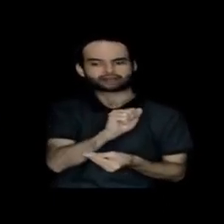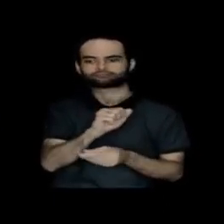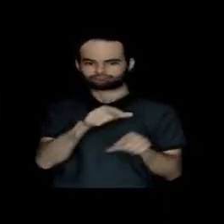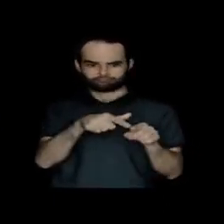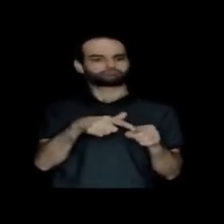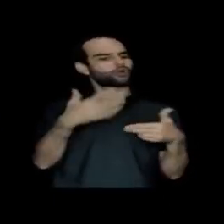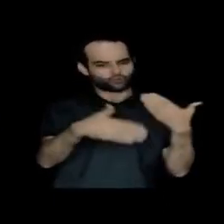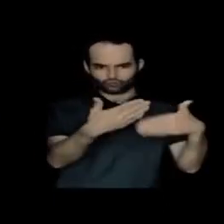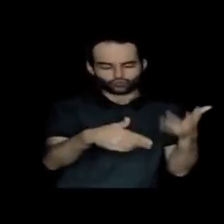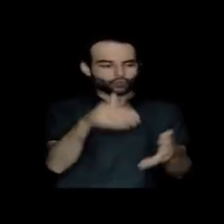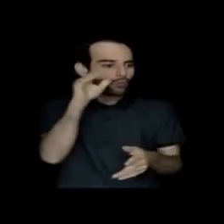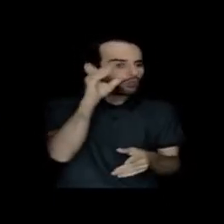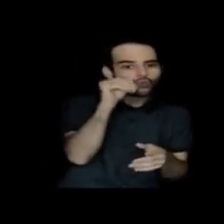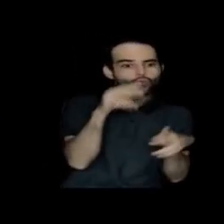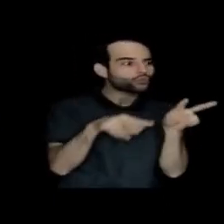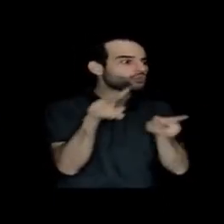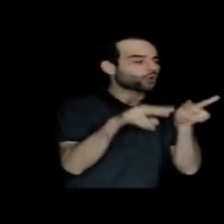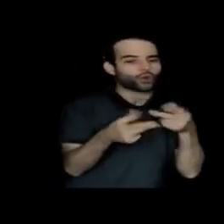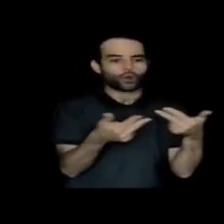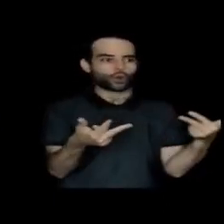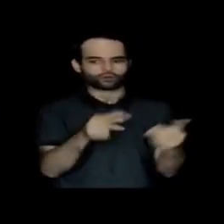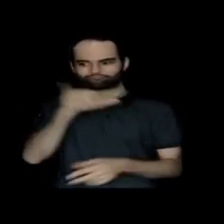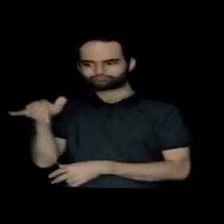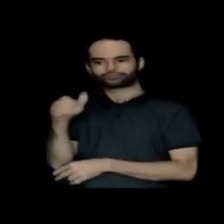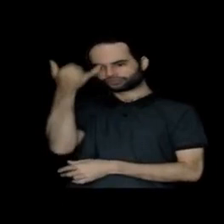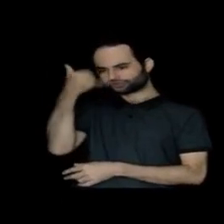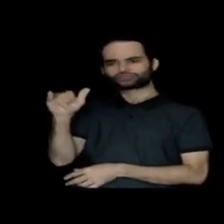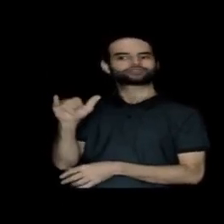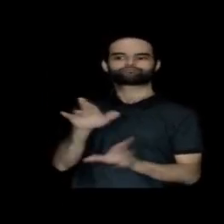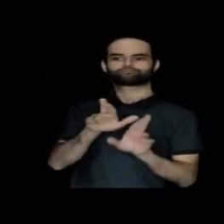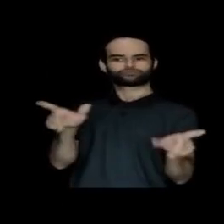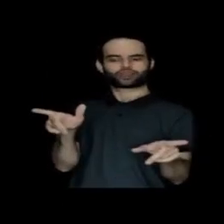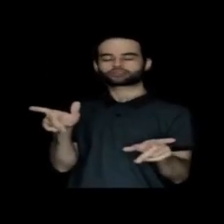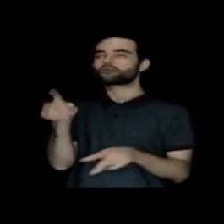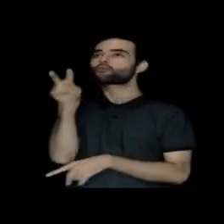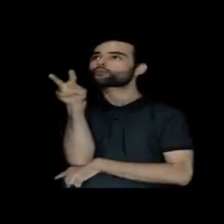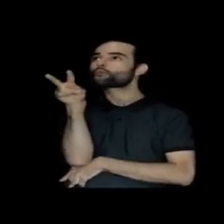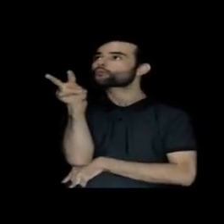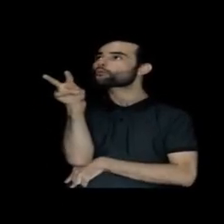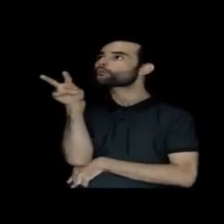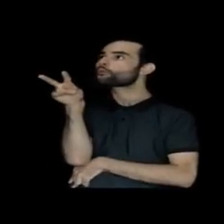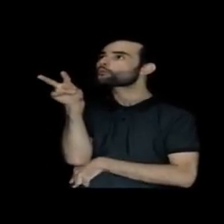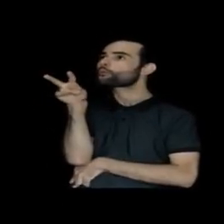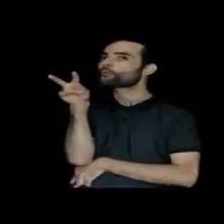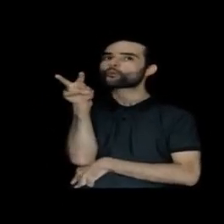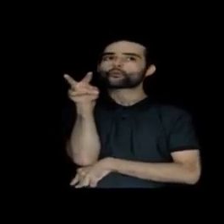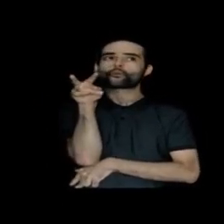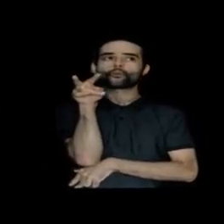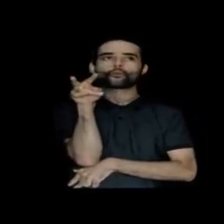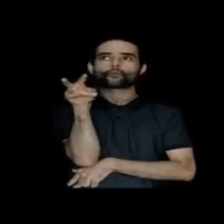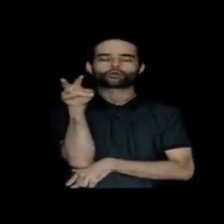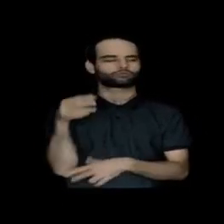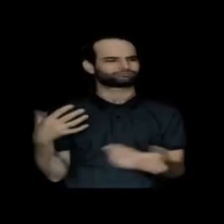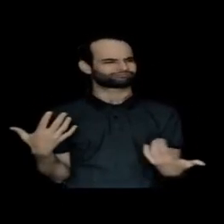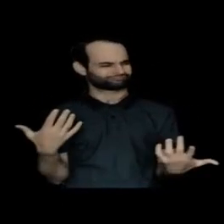de Jéssica e de Janine. Então Jéssica sempre curiosa, olhava para um canto, olhava para o outro, e Janine sempre com o olhar perdido, não fixava em